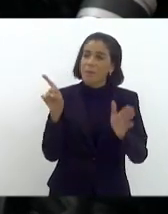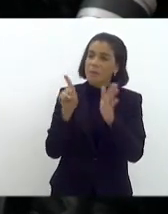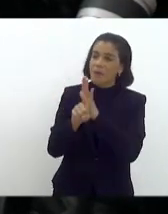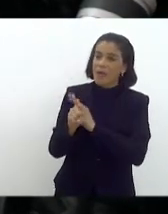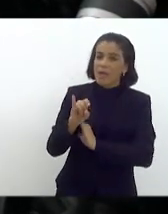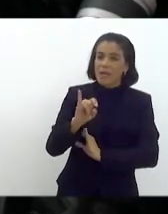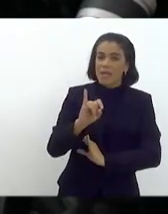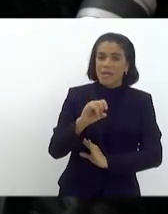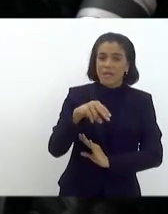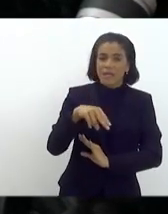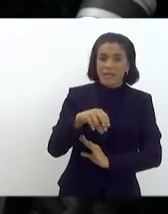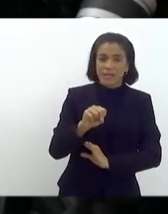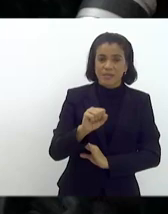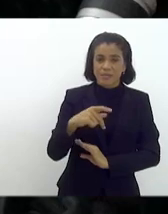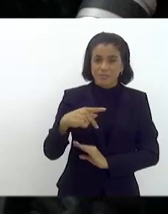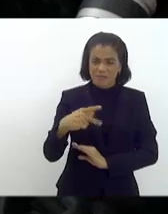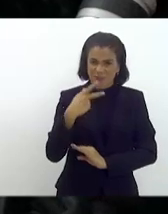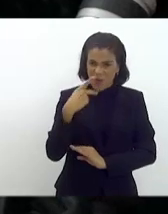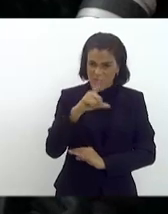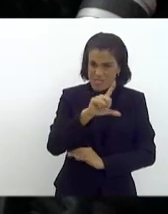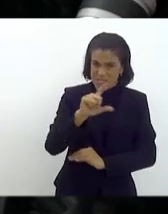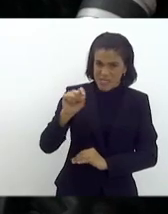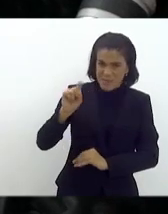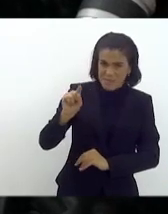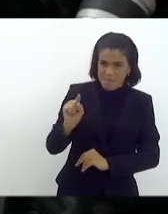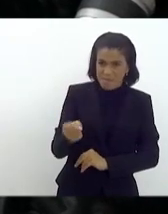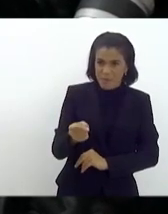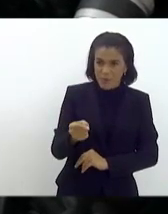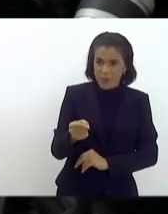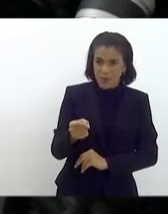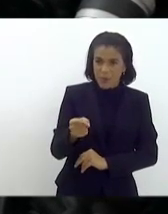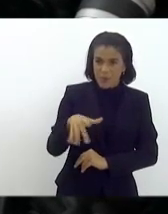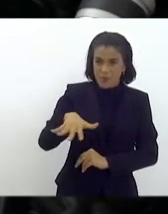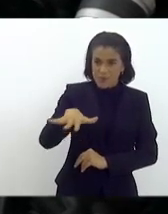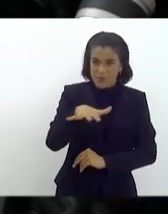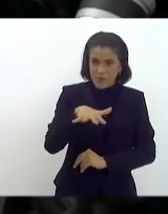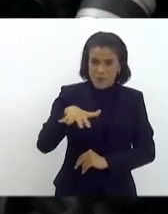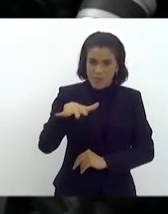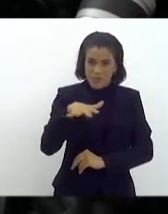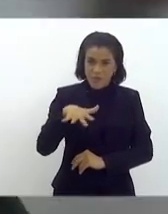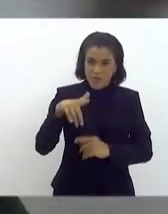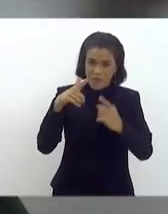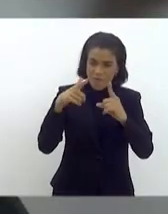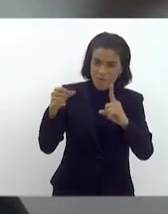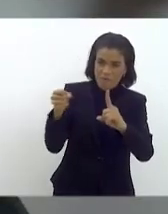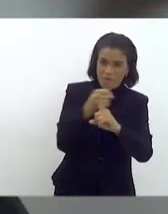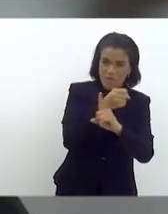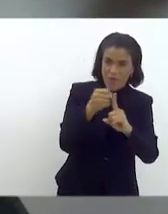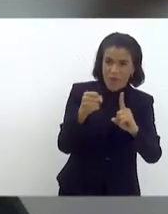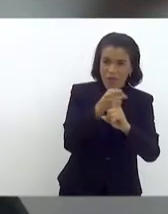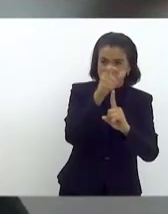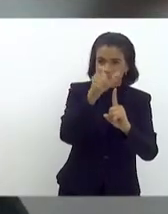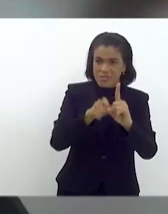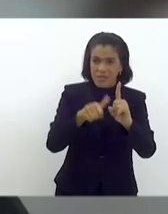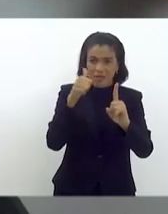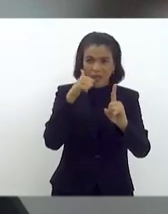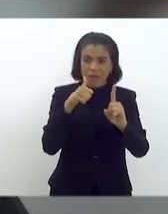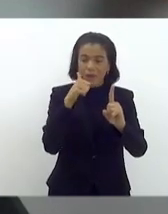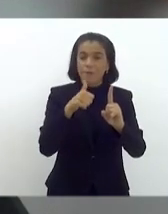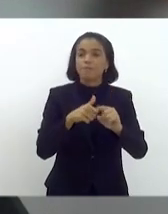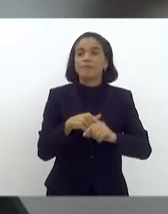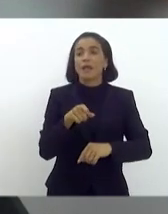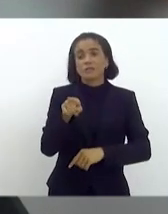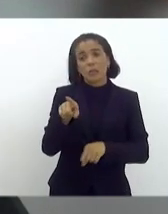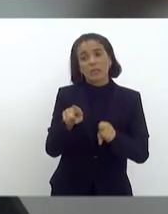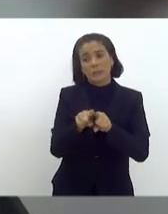que falou aqui em casos de violência contra mulher e a senhora tinha que